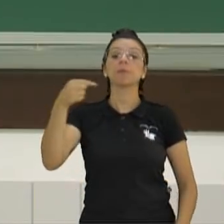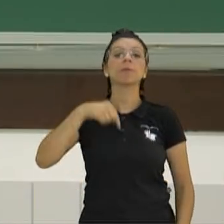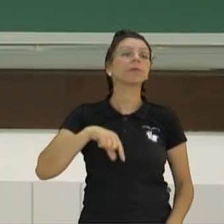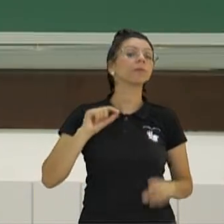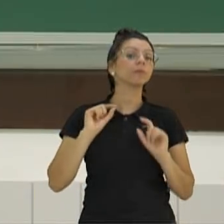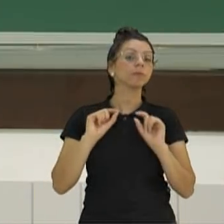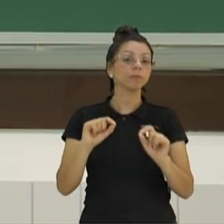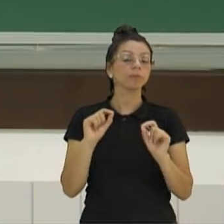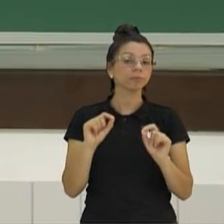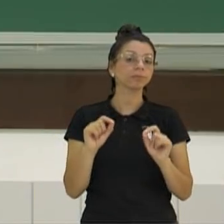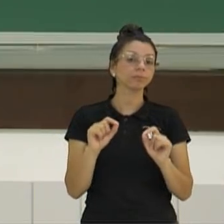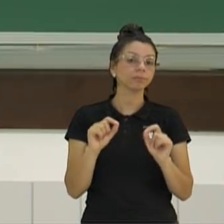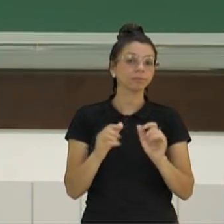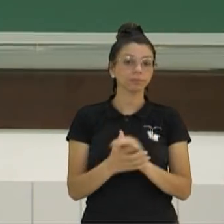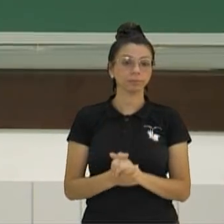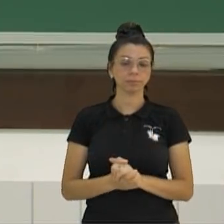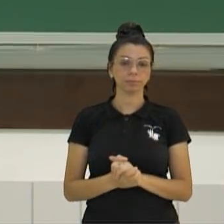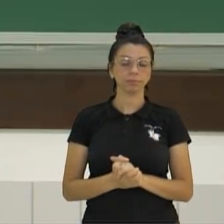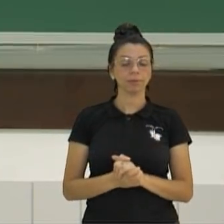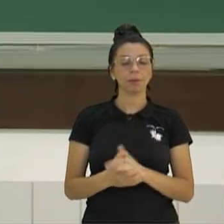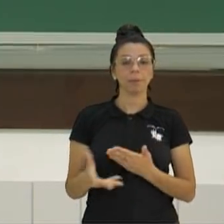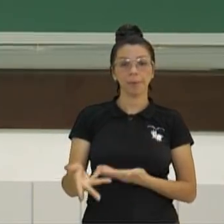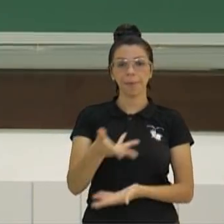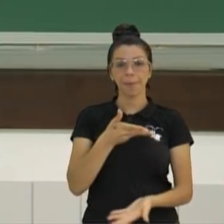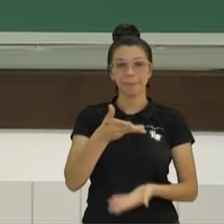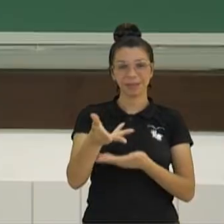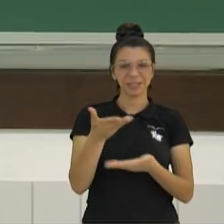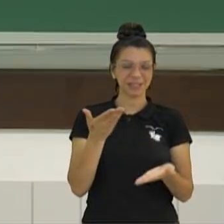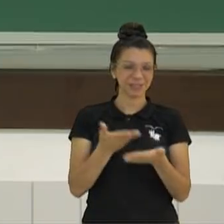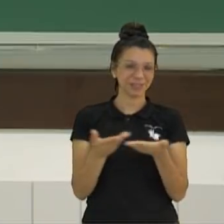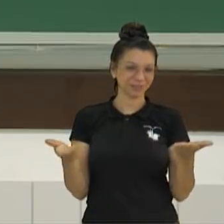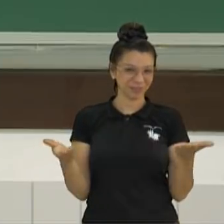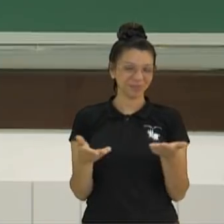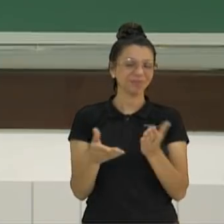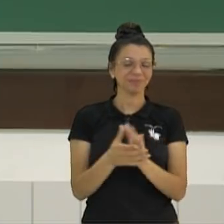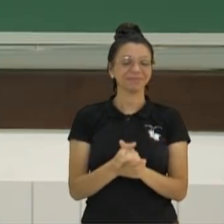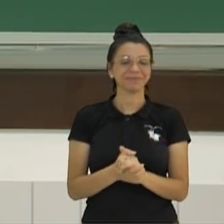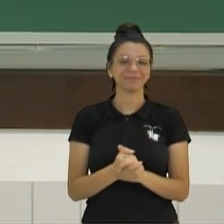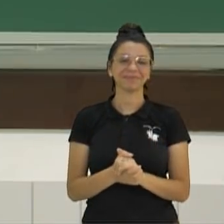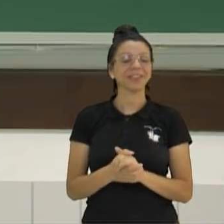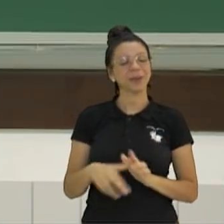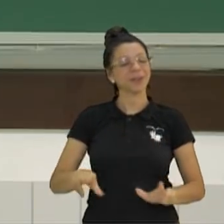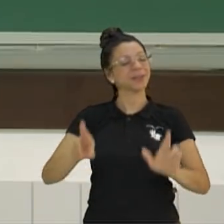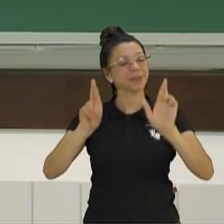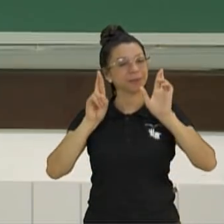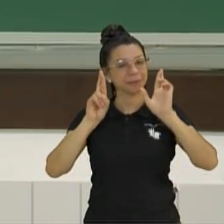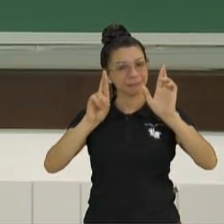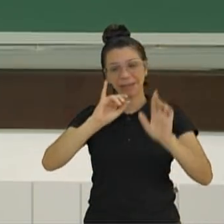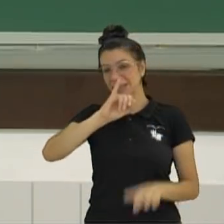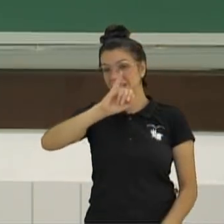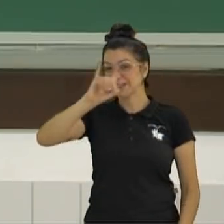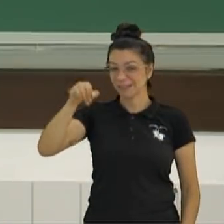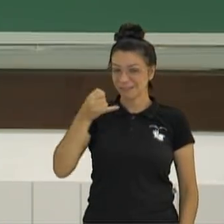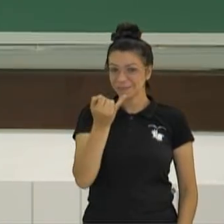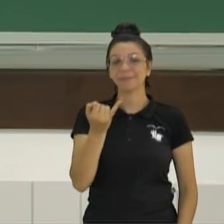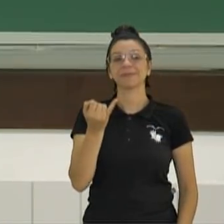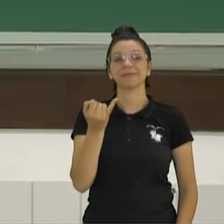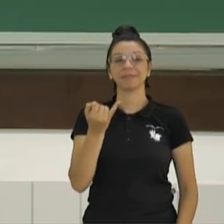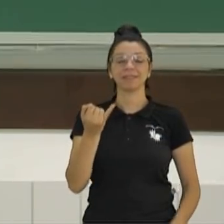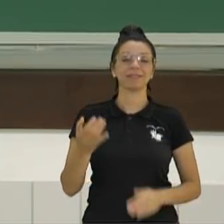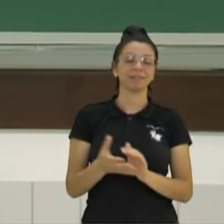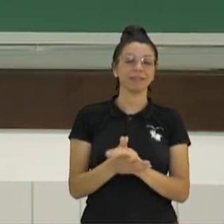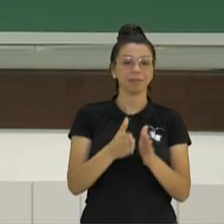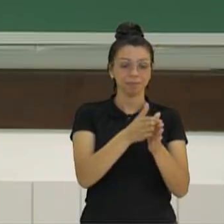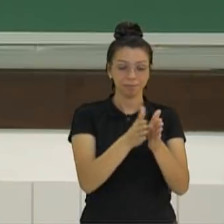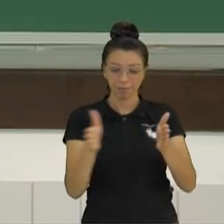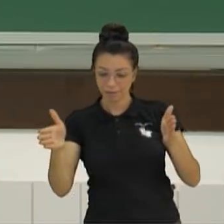para aí a gente compartilhar essa aula de hoje. Eu espero que vocês aproveitem bastante esse